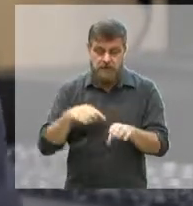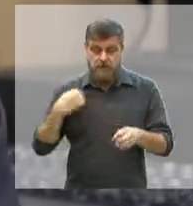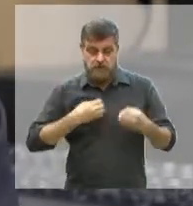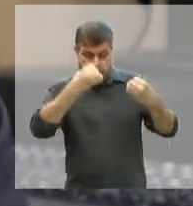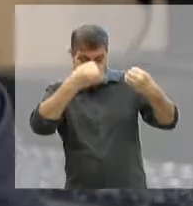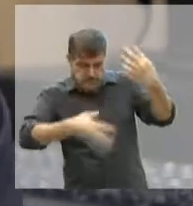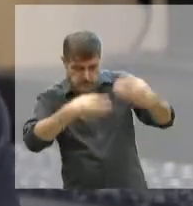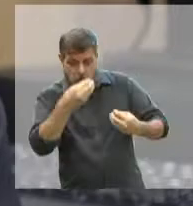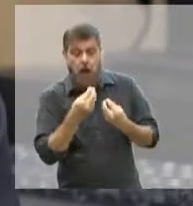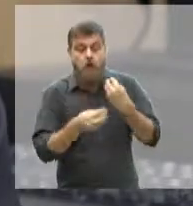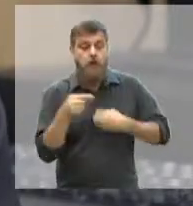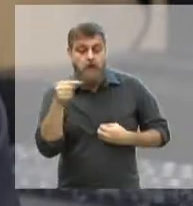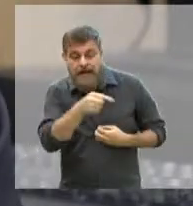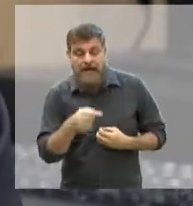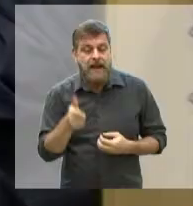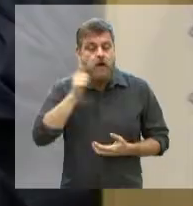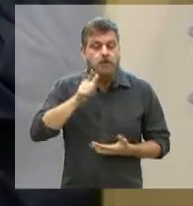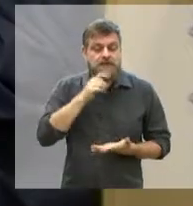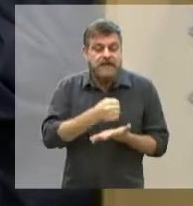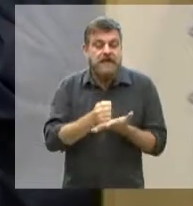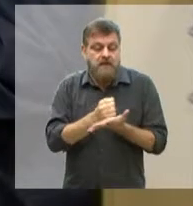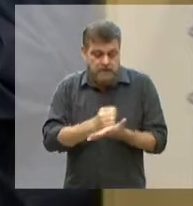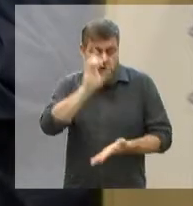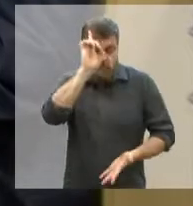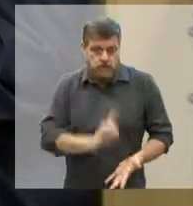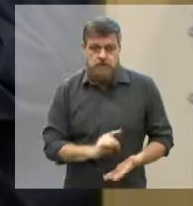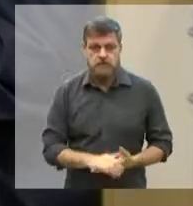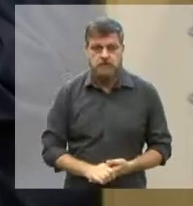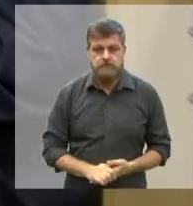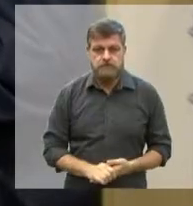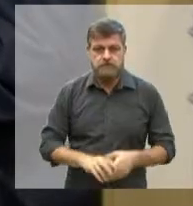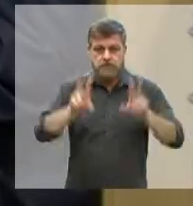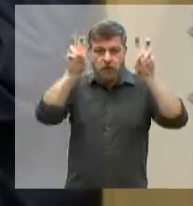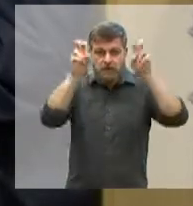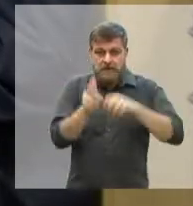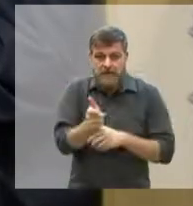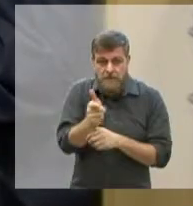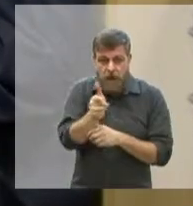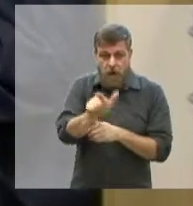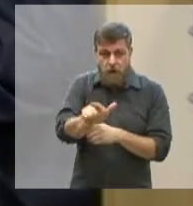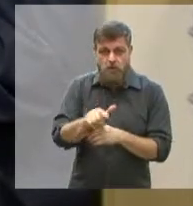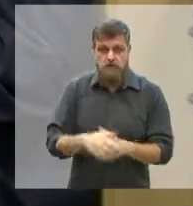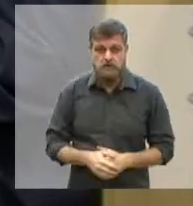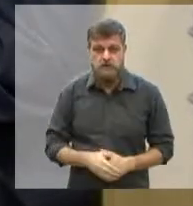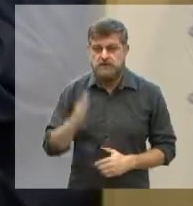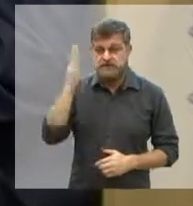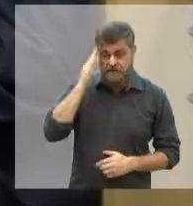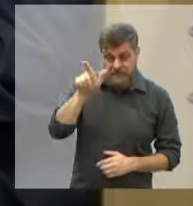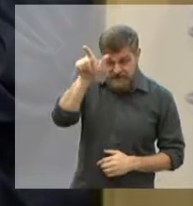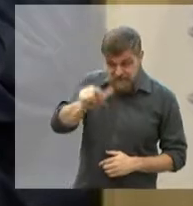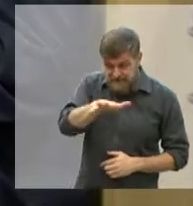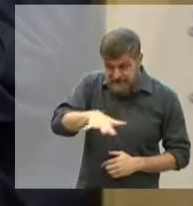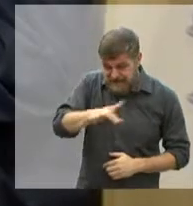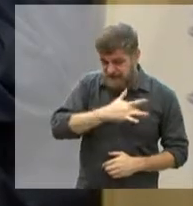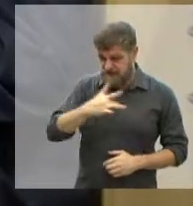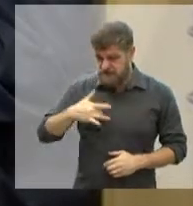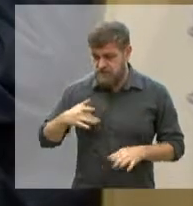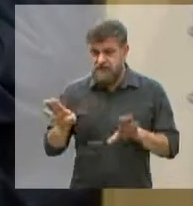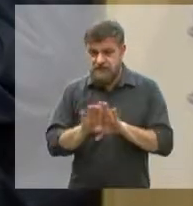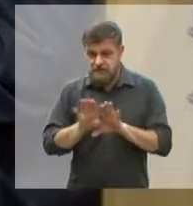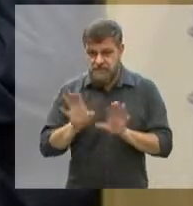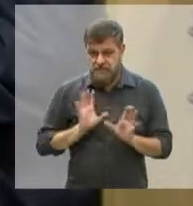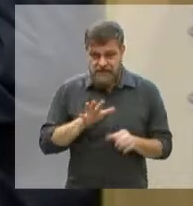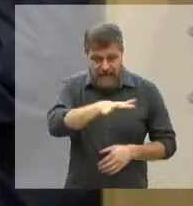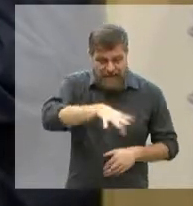esclarecimento das pessoas sobre como é que elas podem acessar seus direitos. E, vereador, saindo um pouquinho aí da área da saúde, a gente sabe que o senhor atua bastante na saúde, Sim. mas também tem as